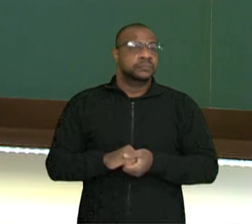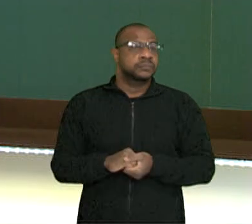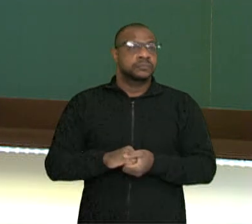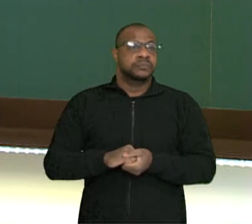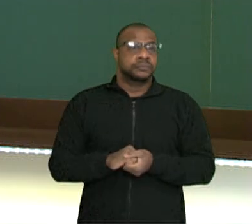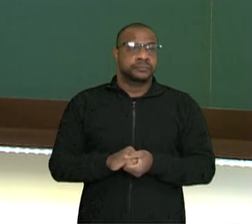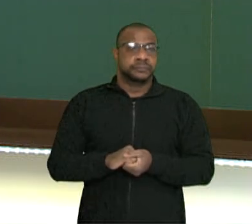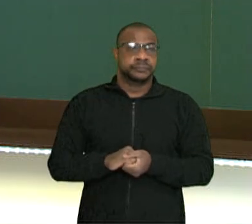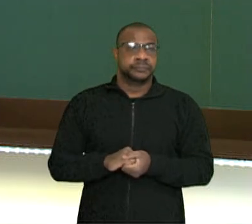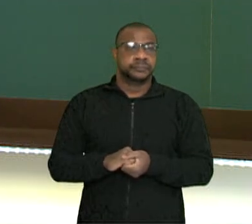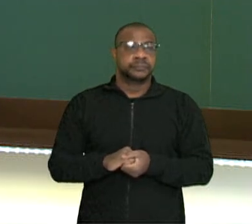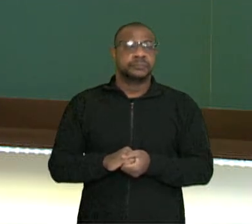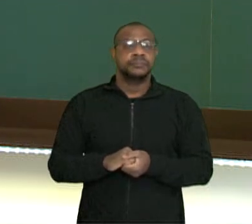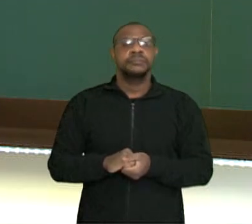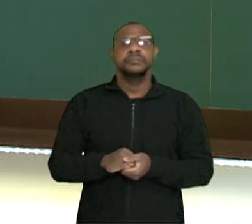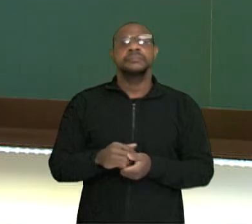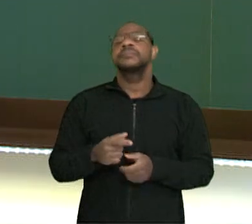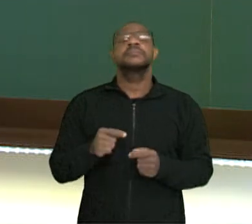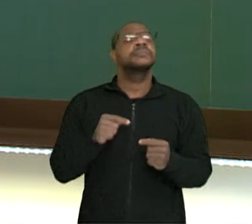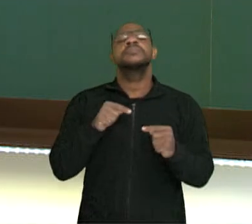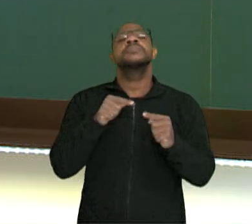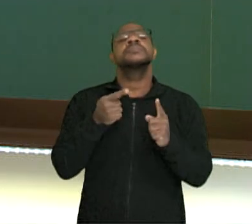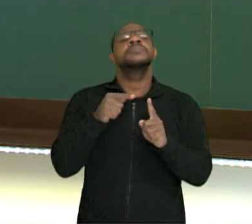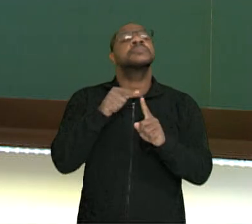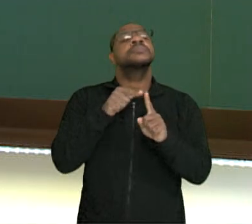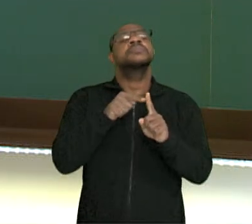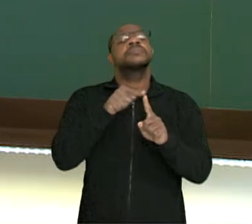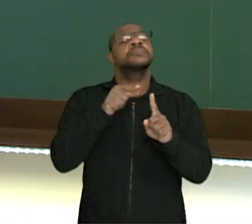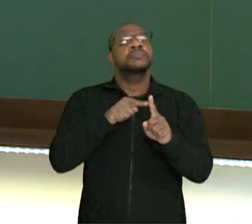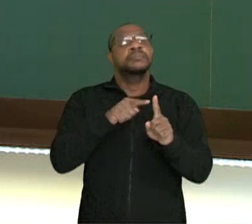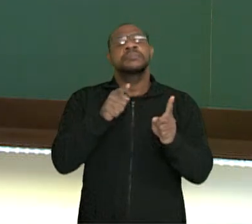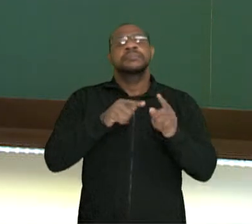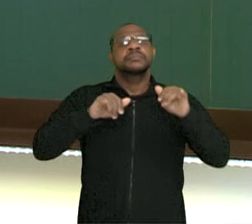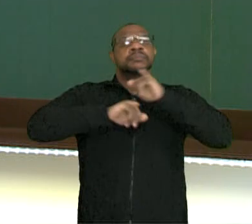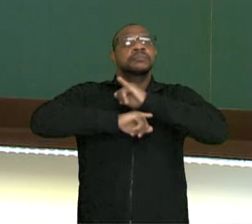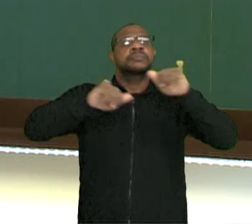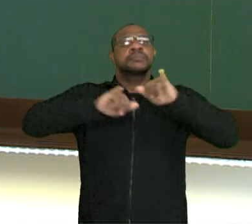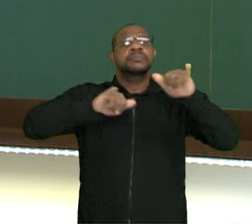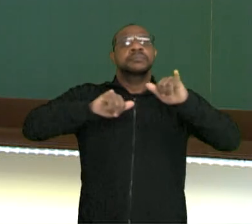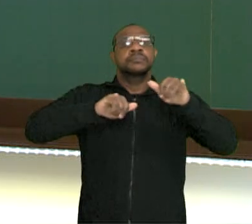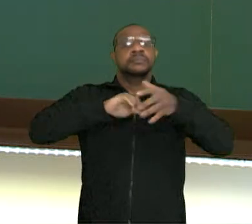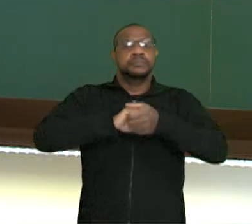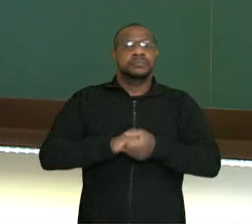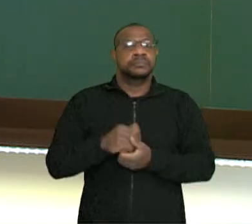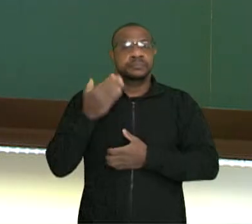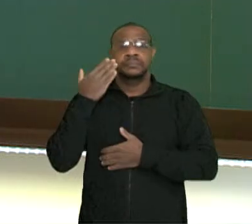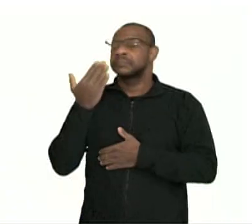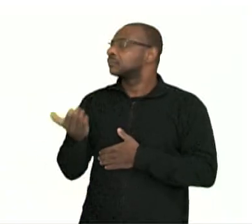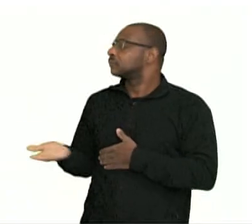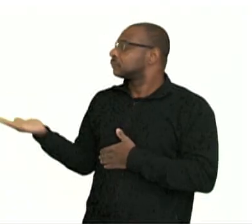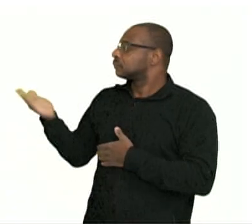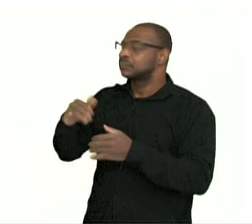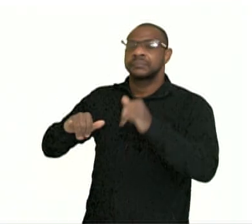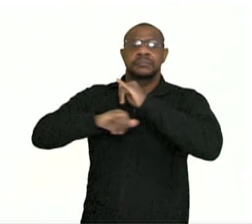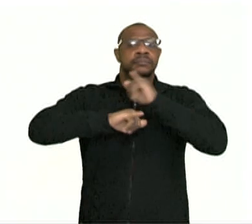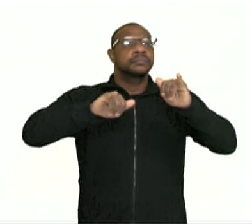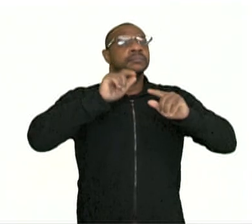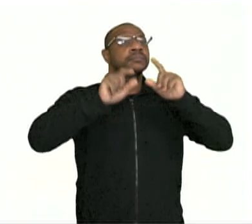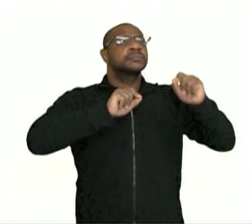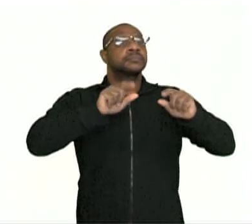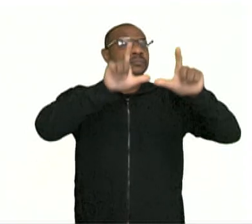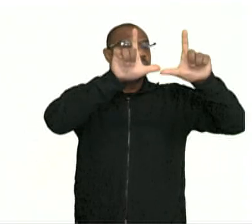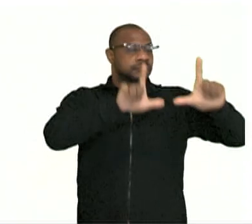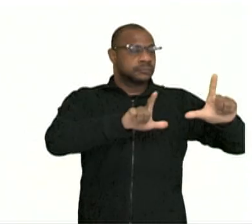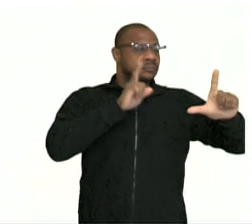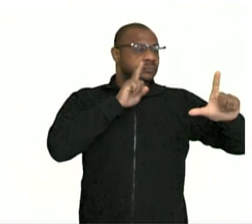desse panfleto, para que tipo de conscientização ele está voltado. Olha os elementos do panfleto, né? Já começa